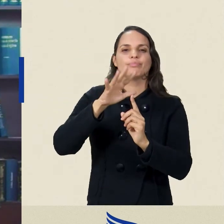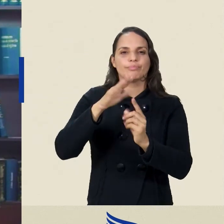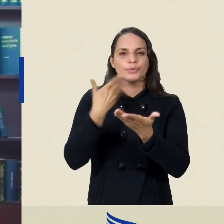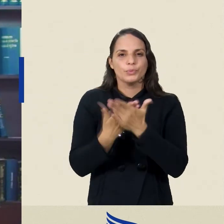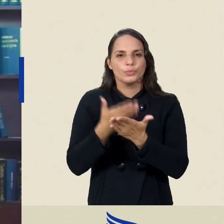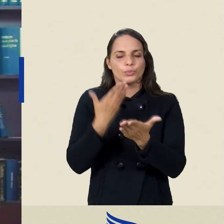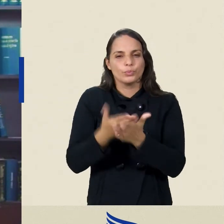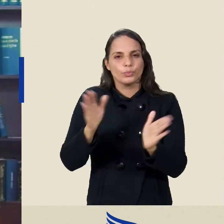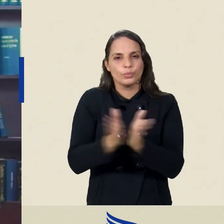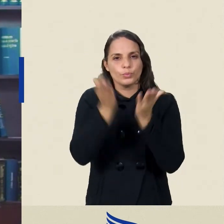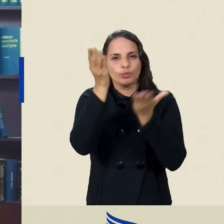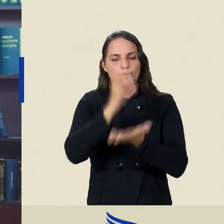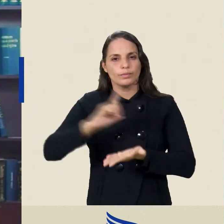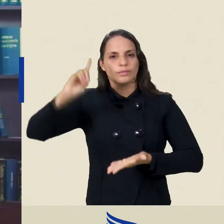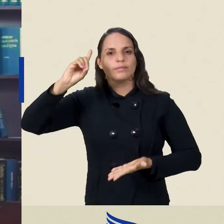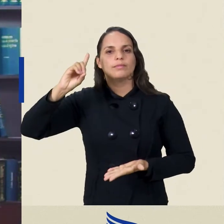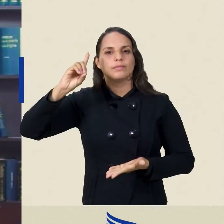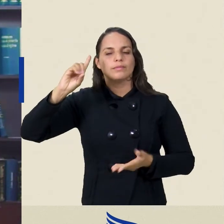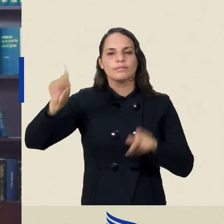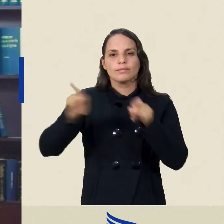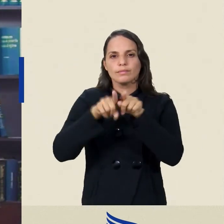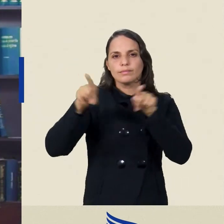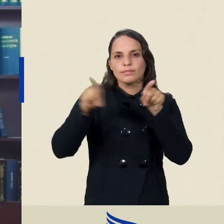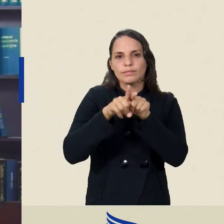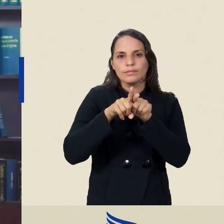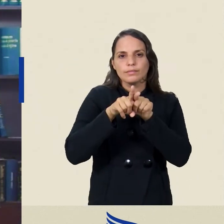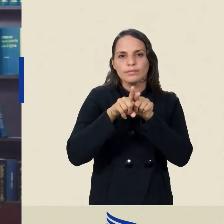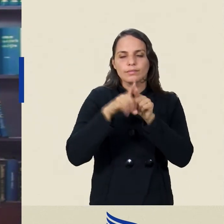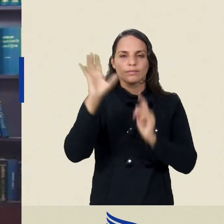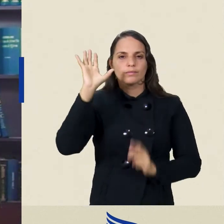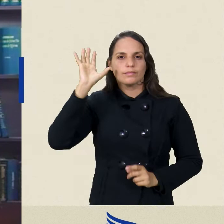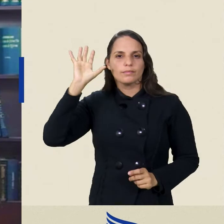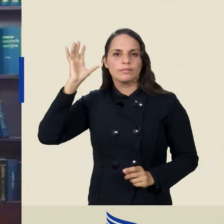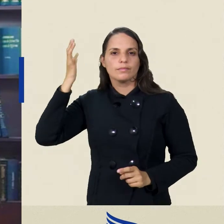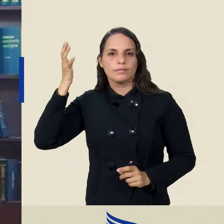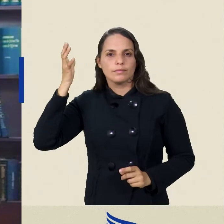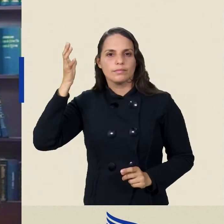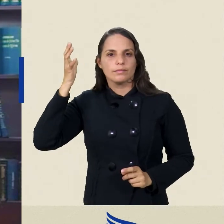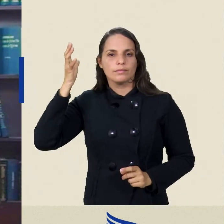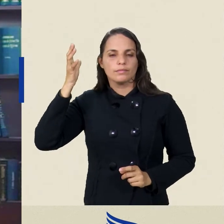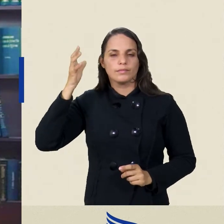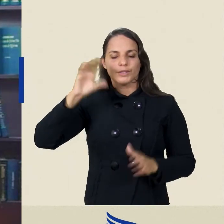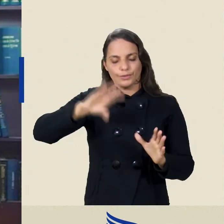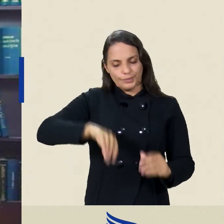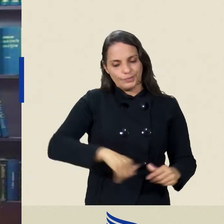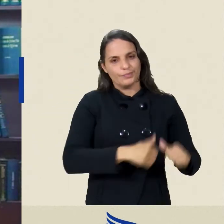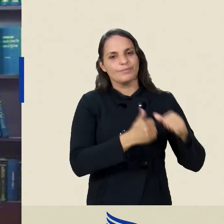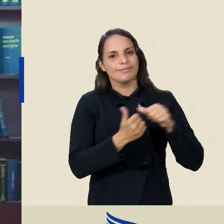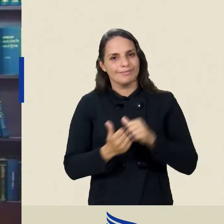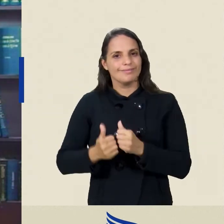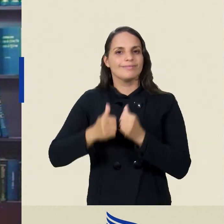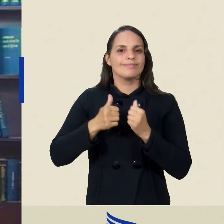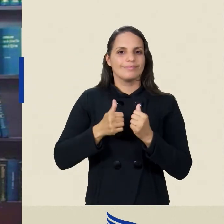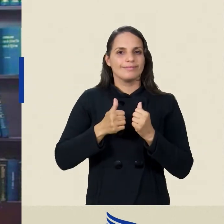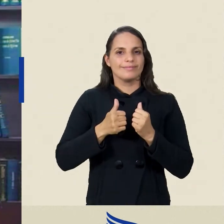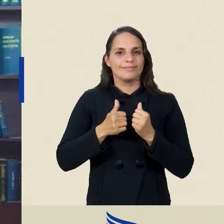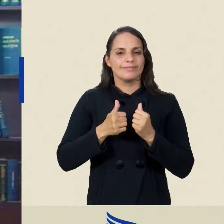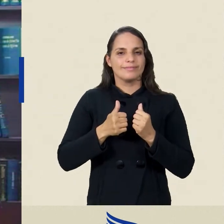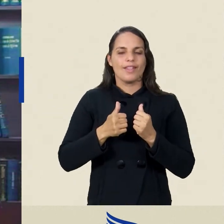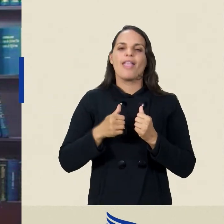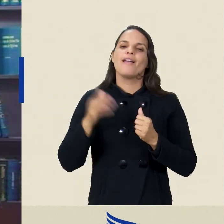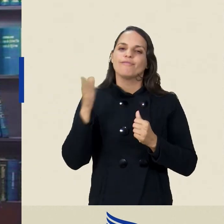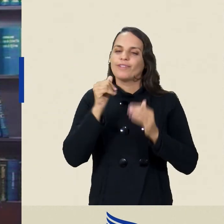Sagradas Escrituras e também pela tua decisão de descer às águas batismais. Orem